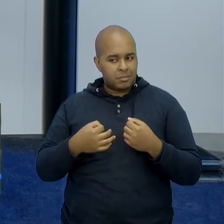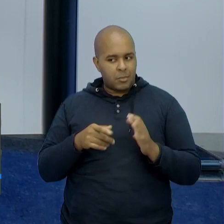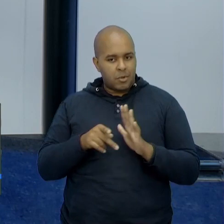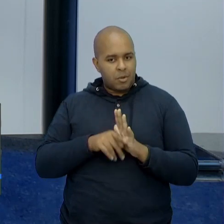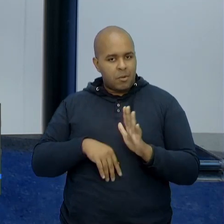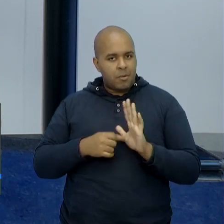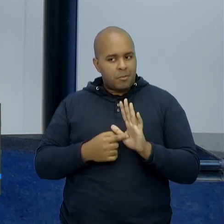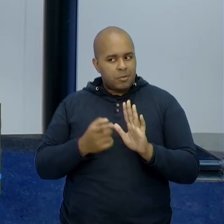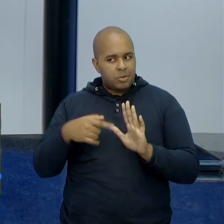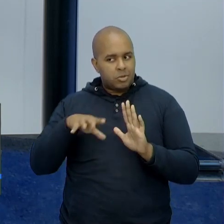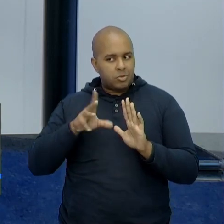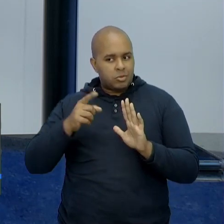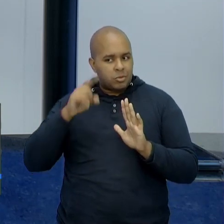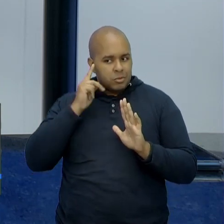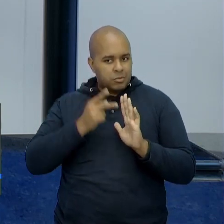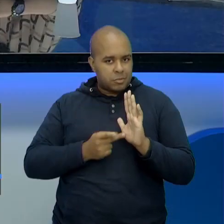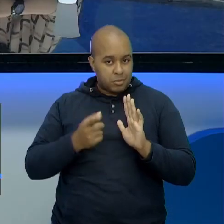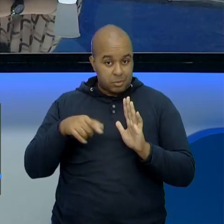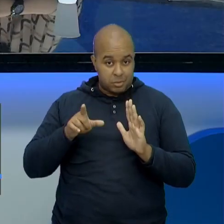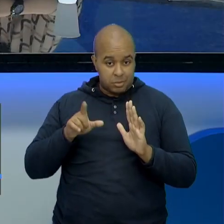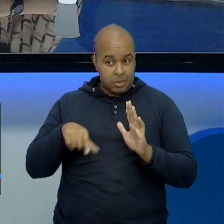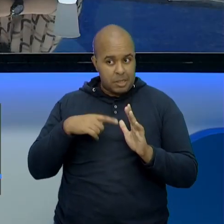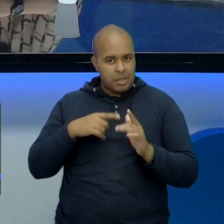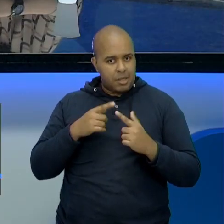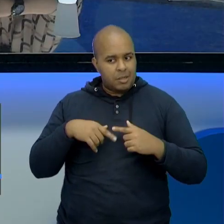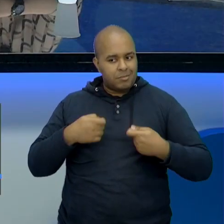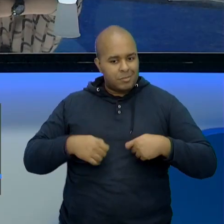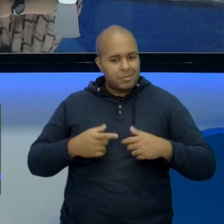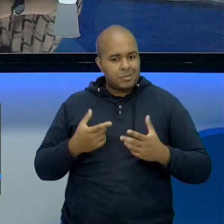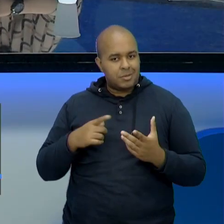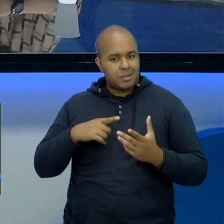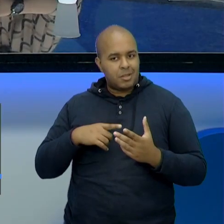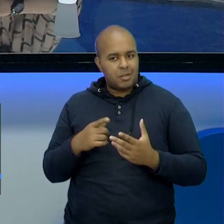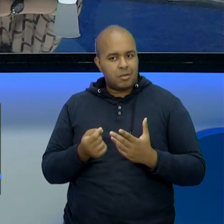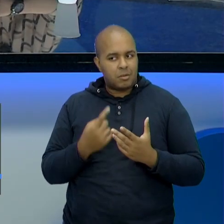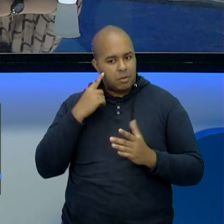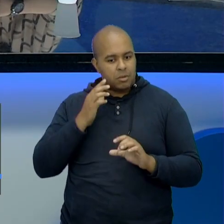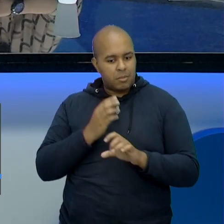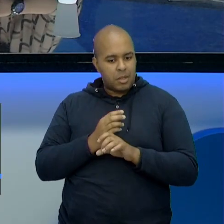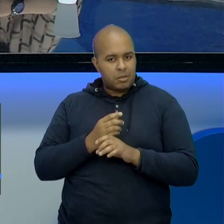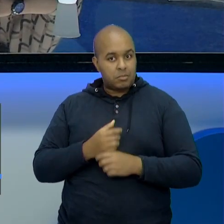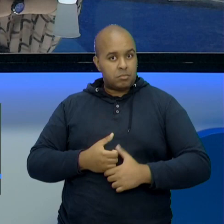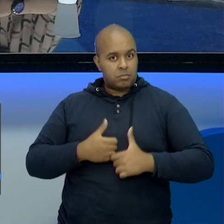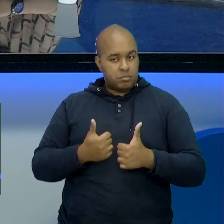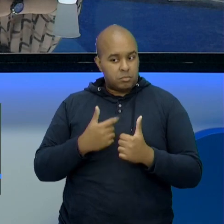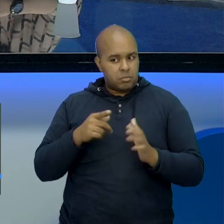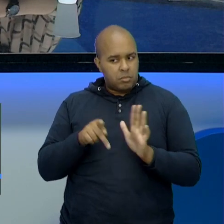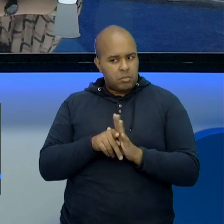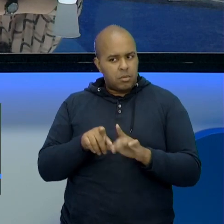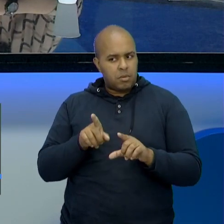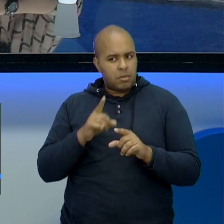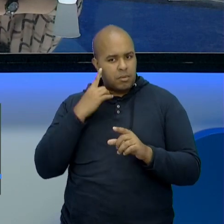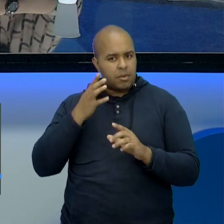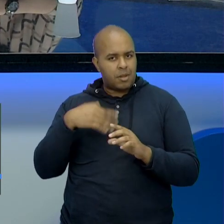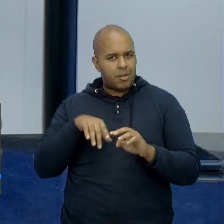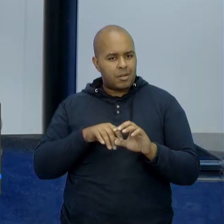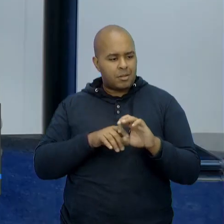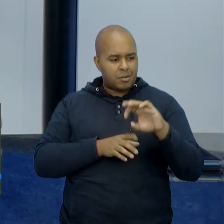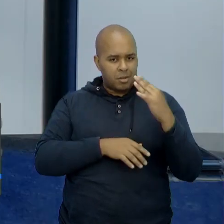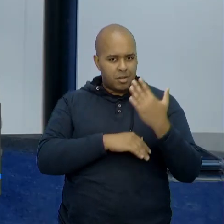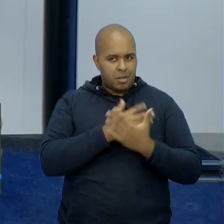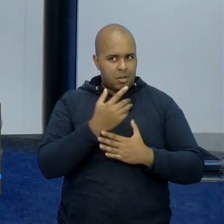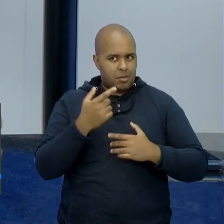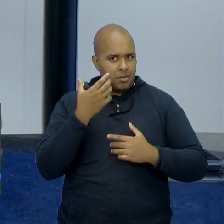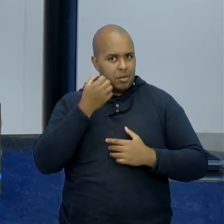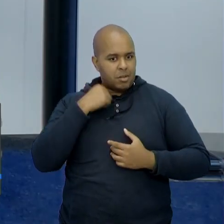para mostrar que todos os projetos, eles precisam ter impacto positivo, tanto no social quanto